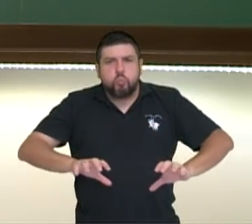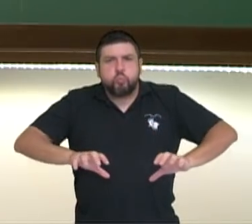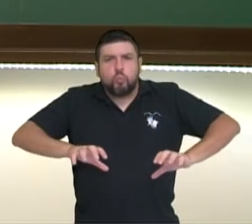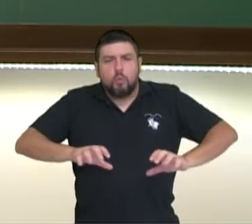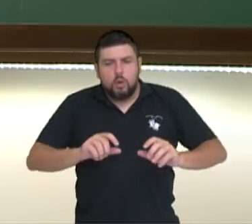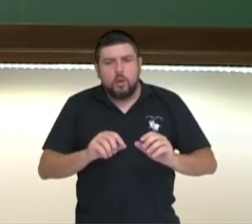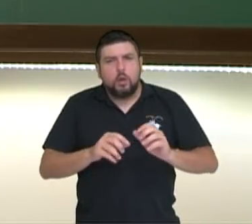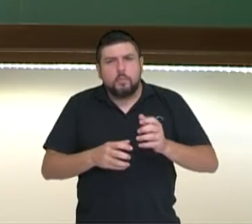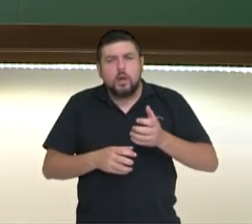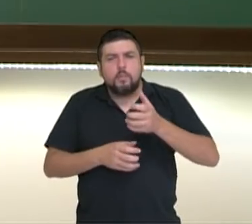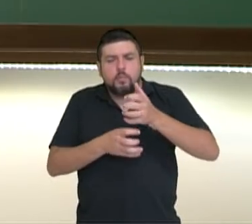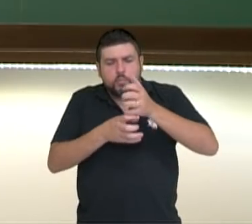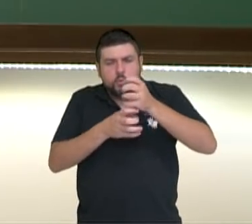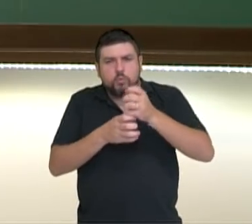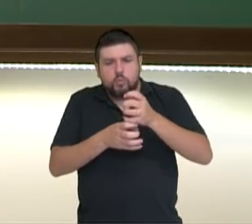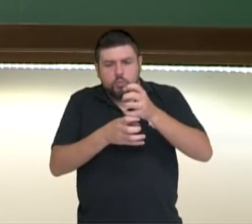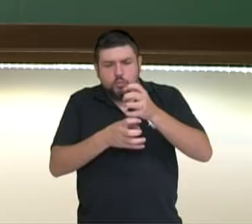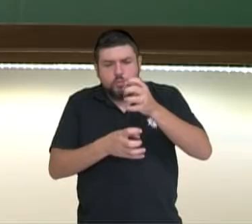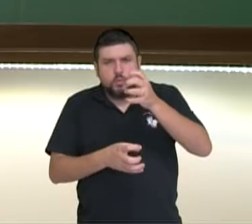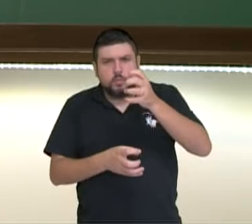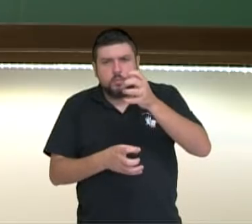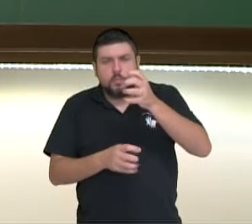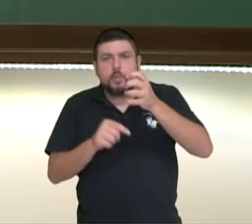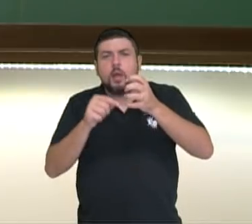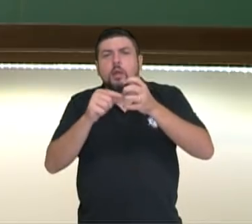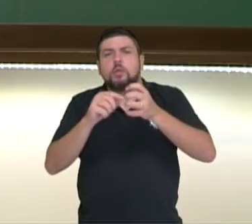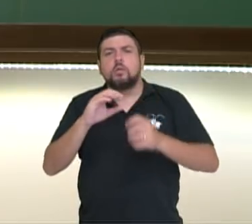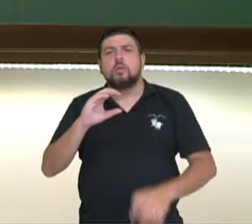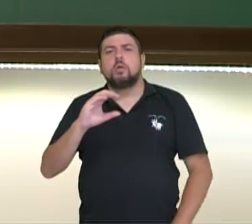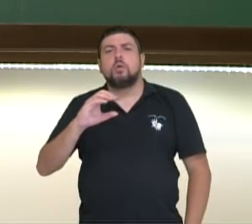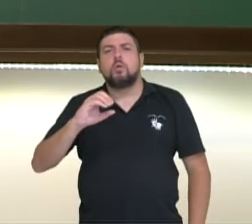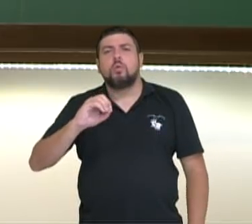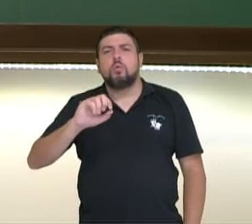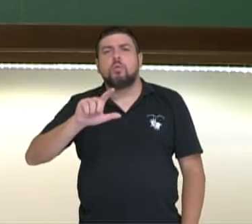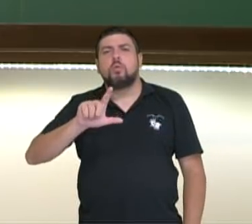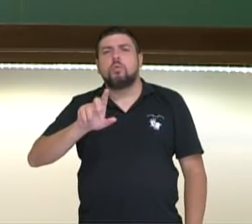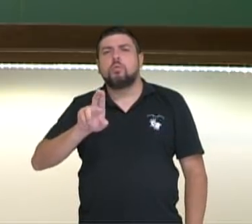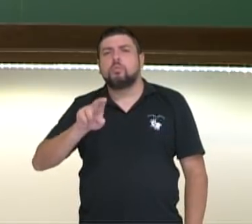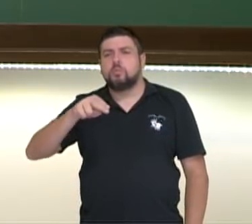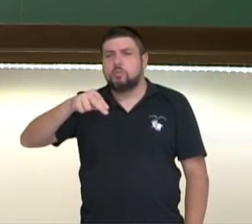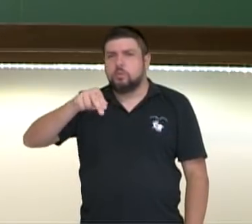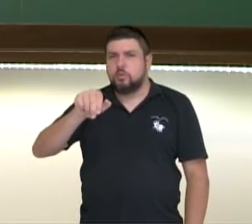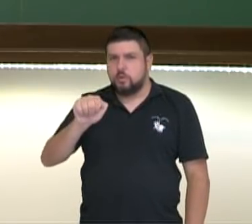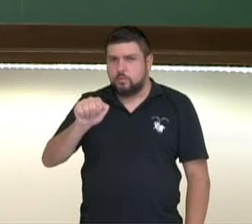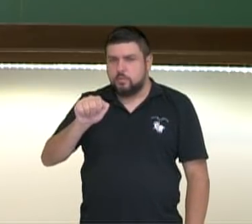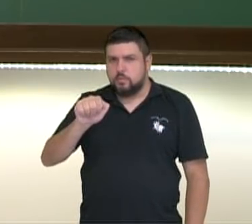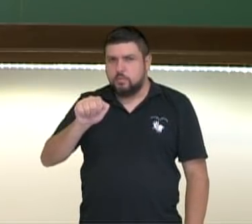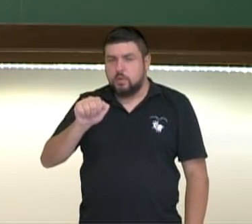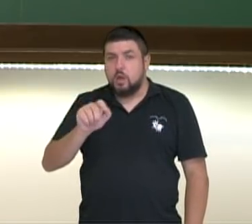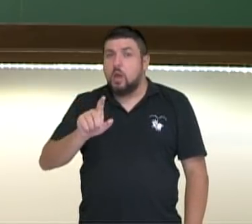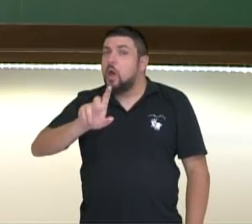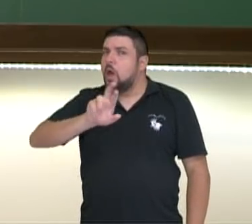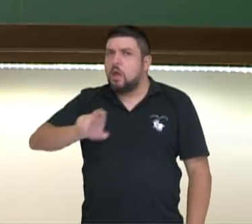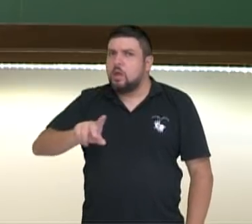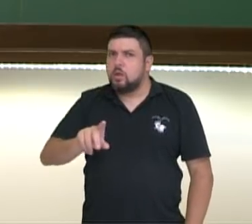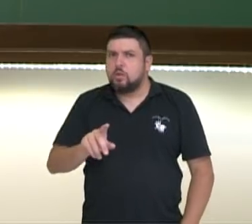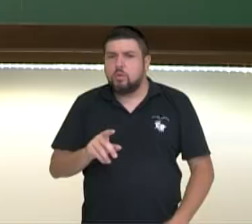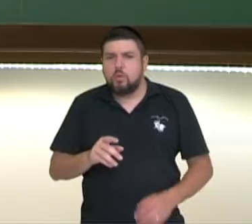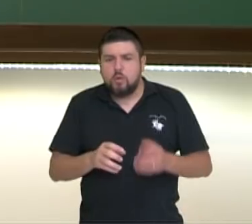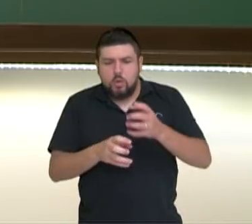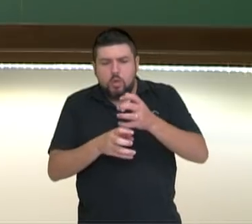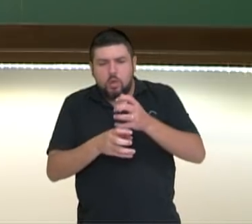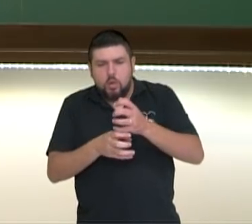sacro, nós temos a nossa coluna vertebral. Ela não é um osso reto, na verdade